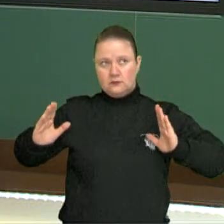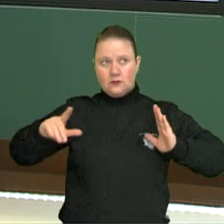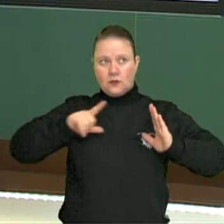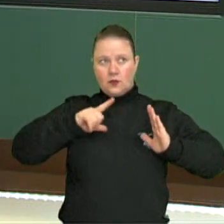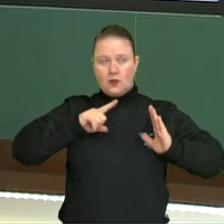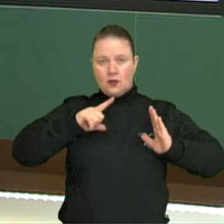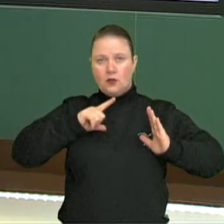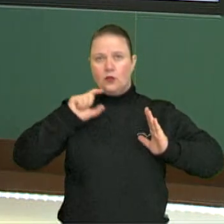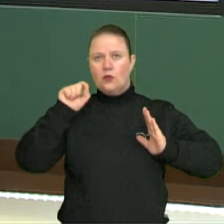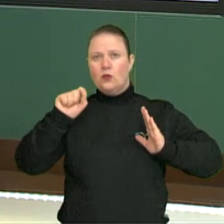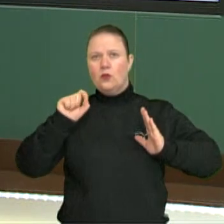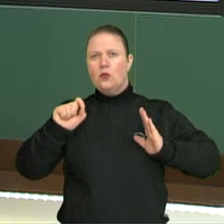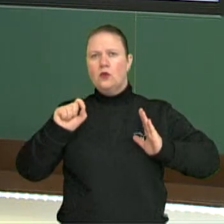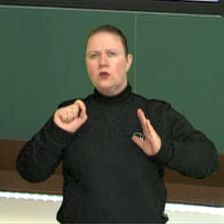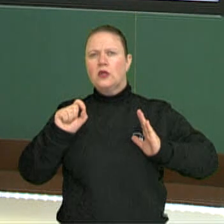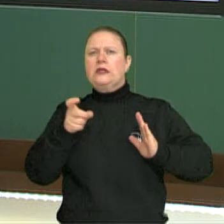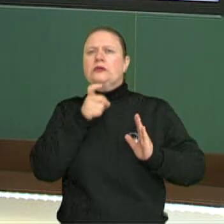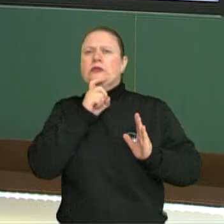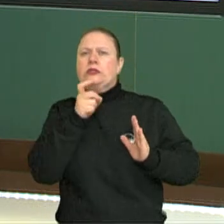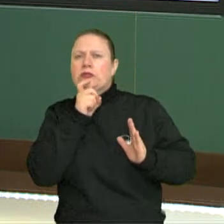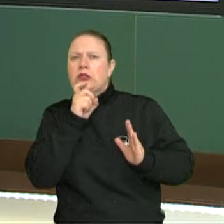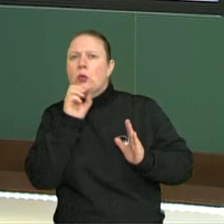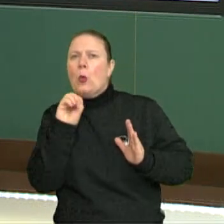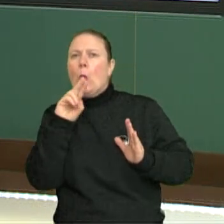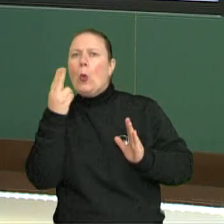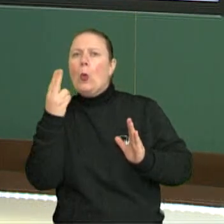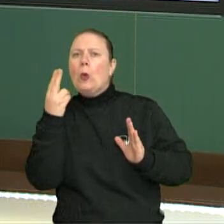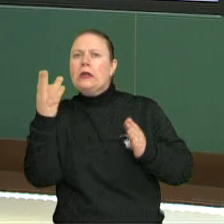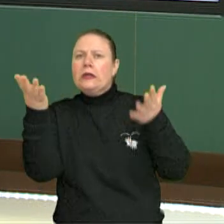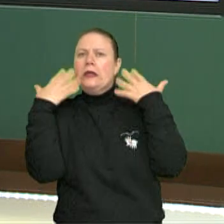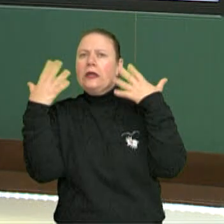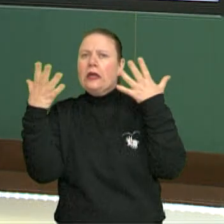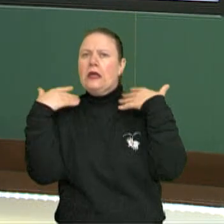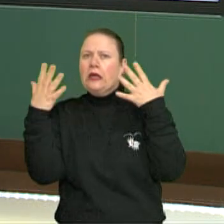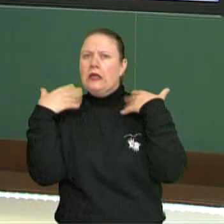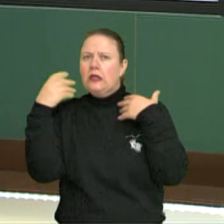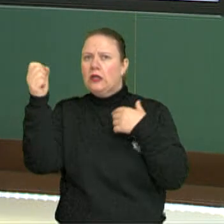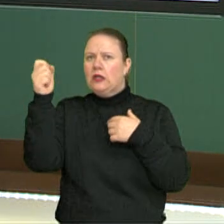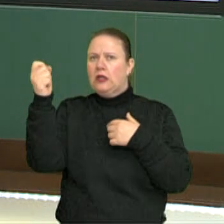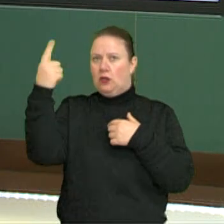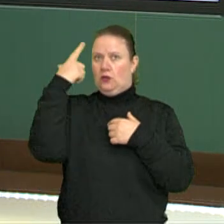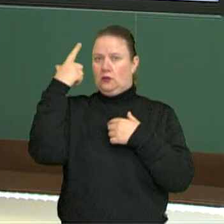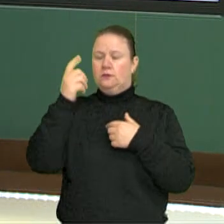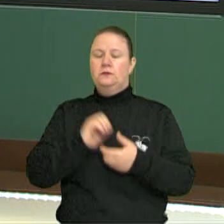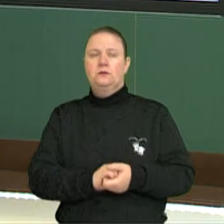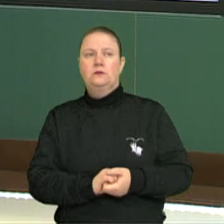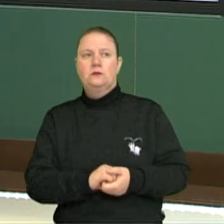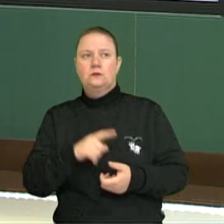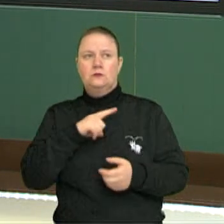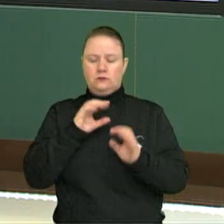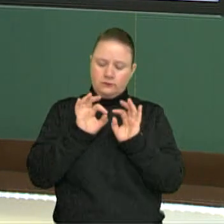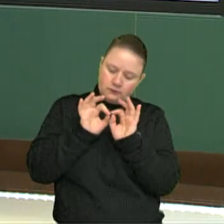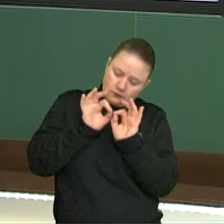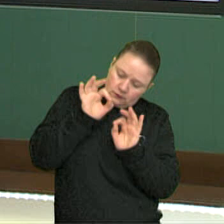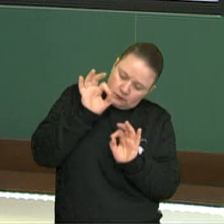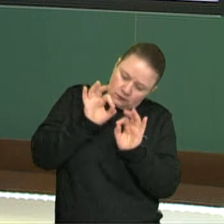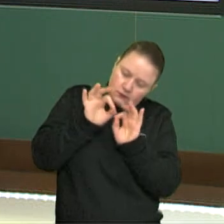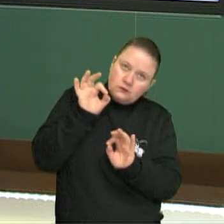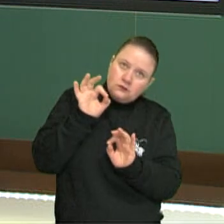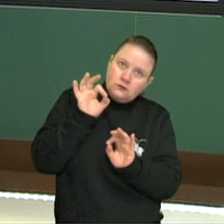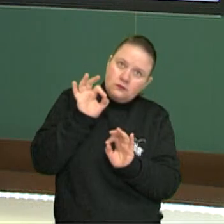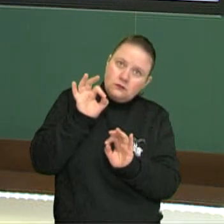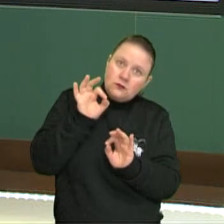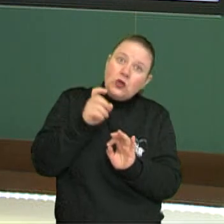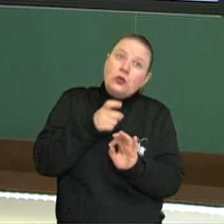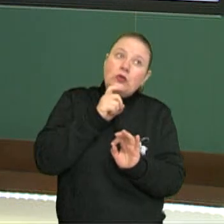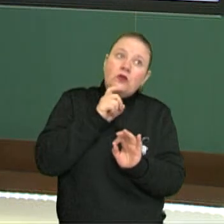né, à própria dilatação térmica, por causa da temperatura, aquela coisa toda, o pêndulo está um pouquinho mais curto e aqui no verão ele está um pouquinho